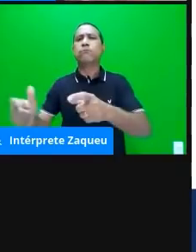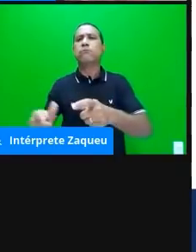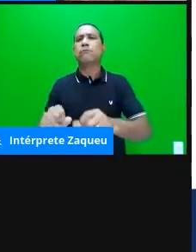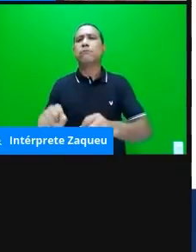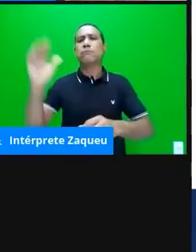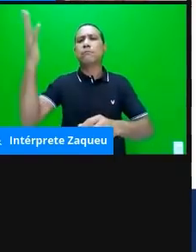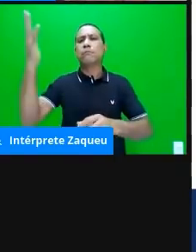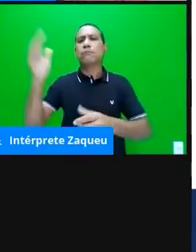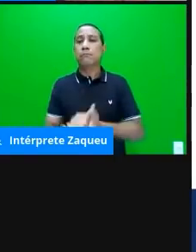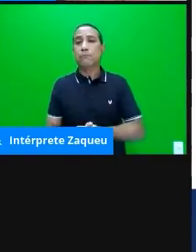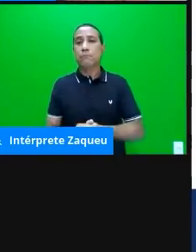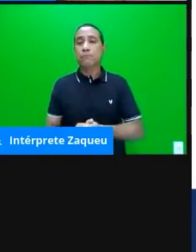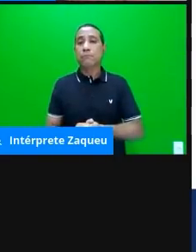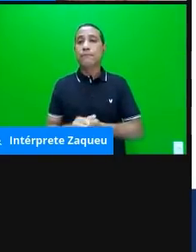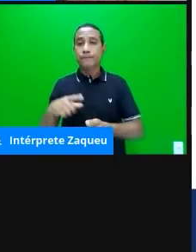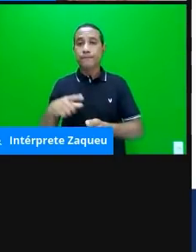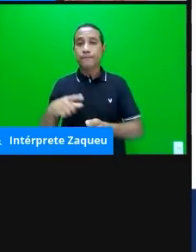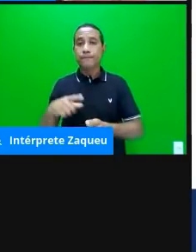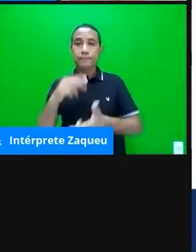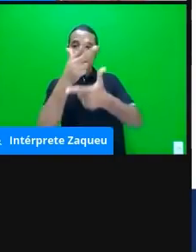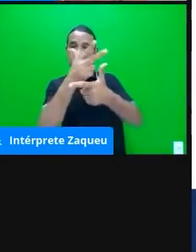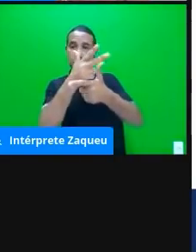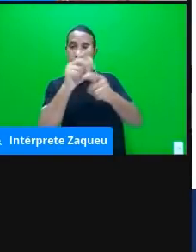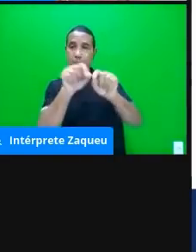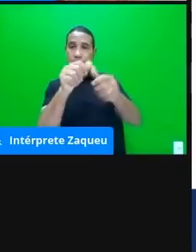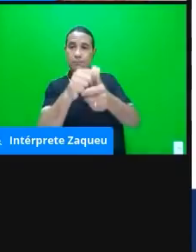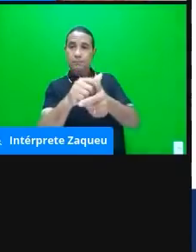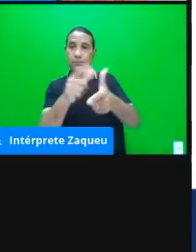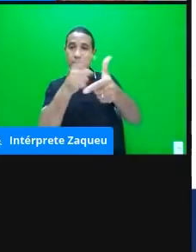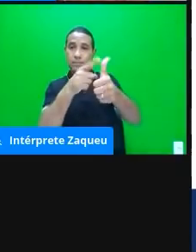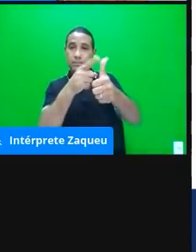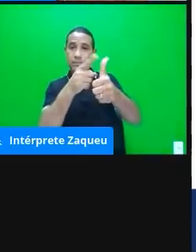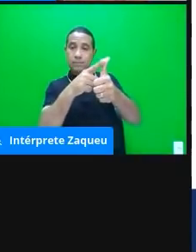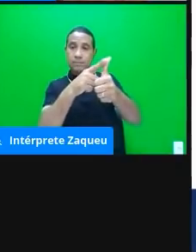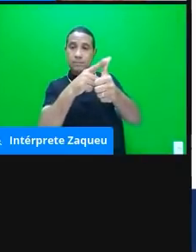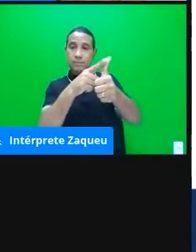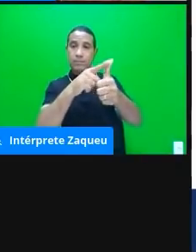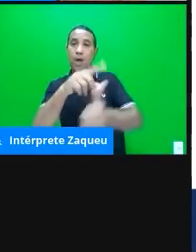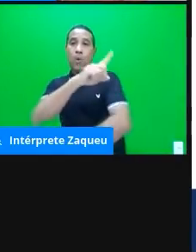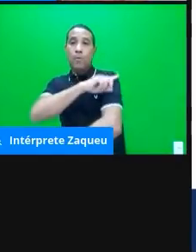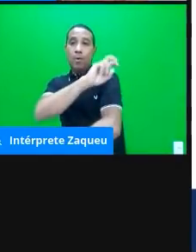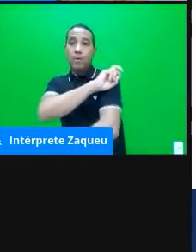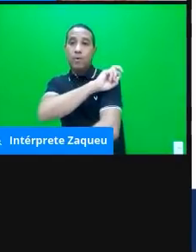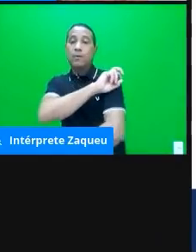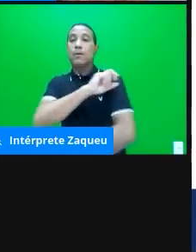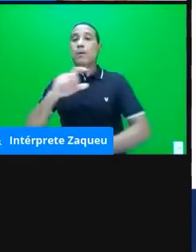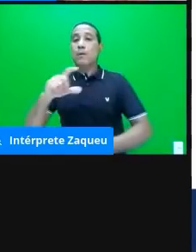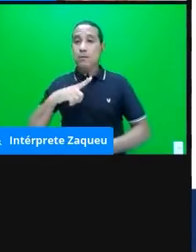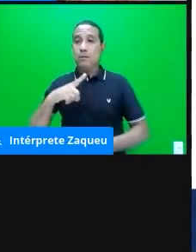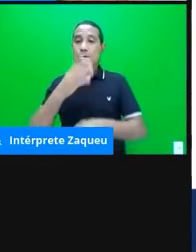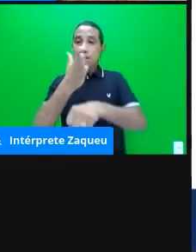no slide, do primeiro ao 5º ano, nós temos as